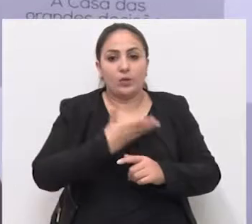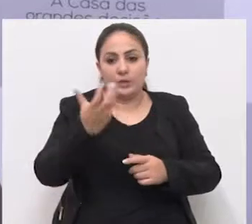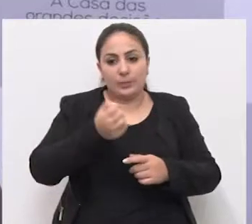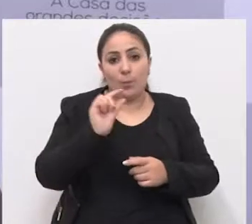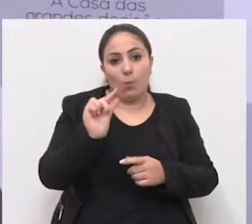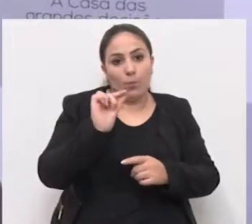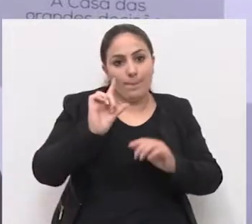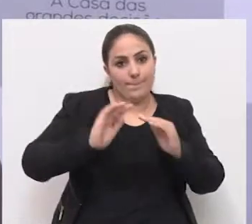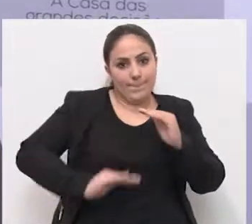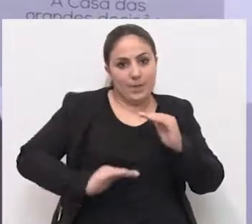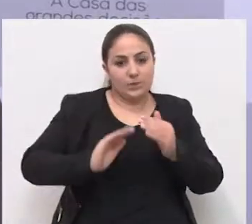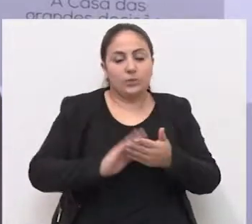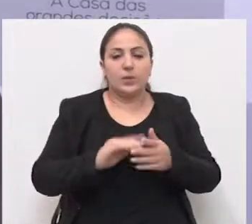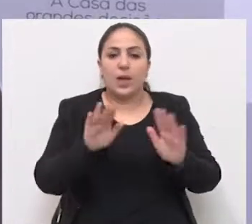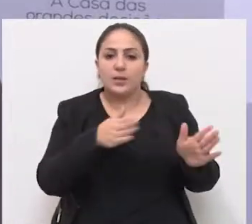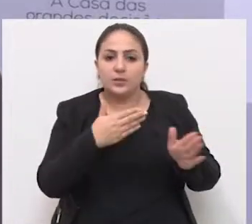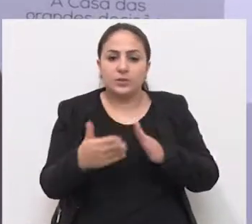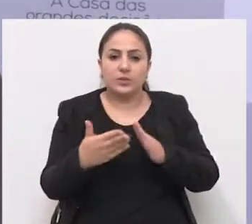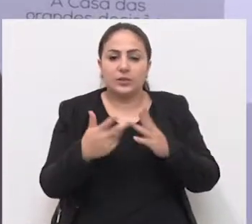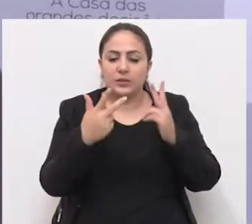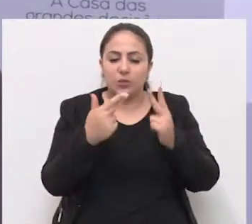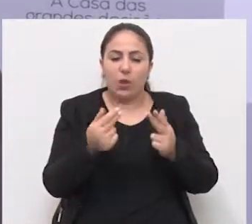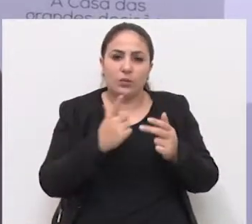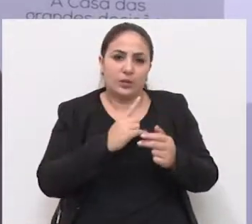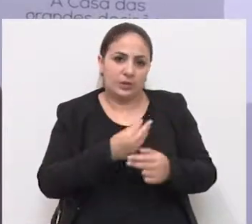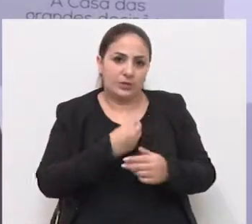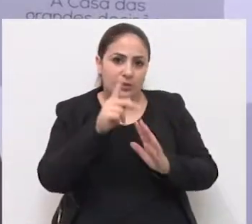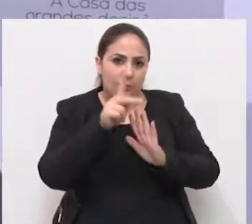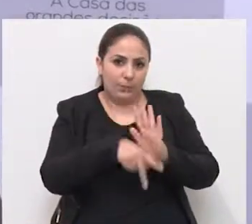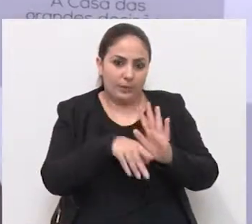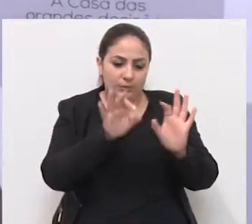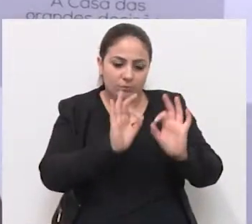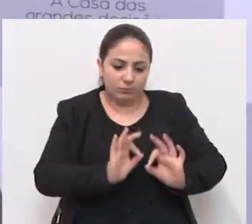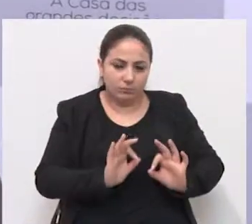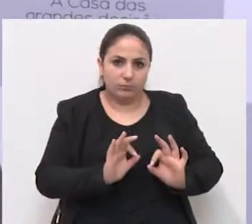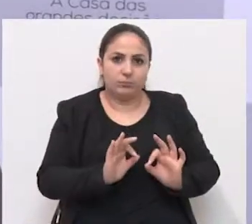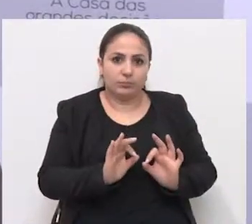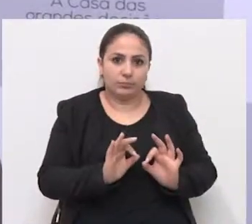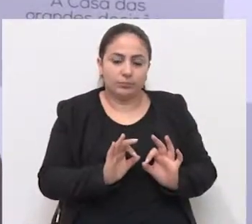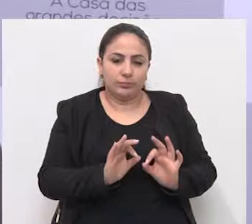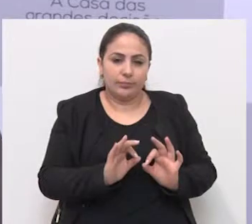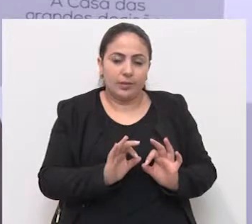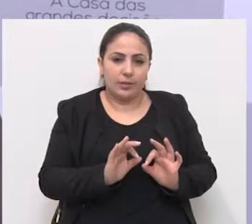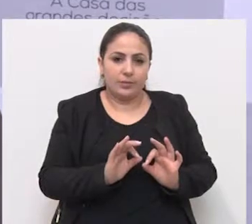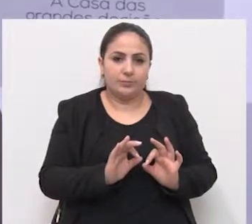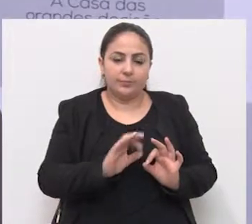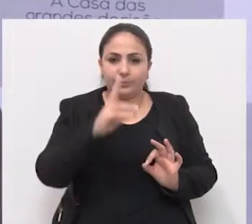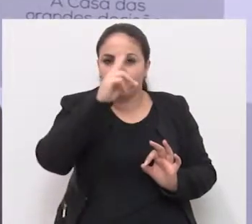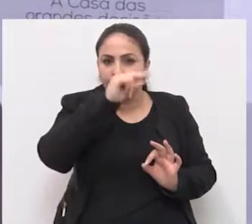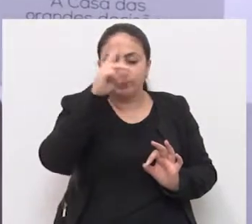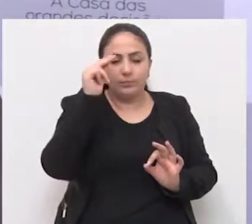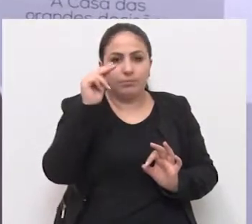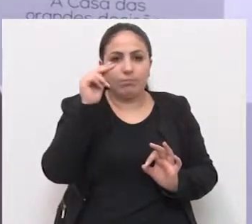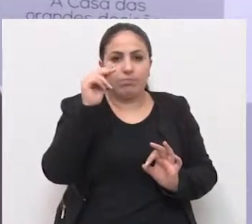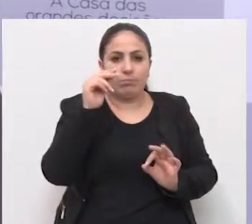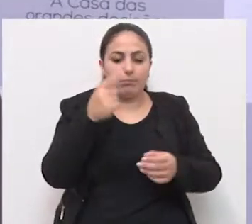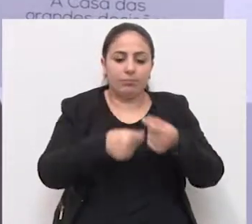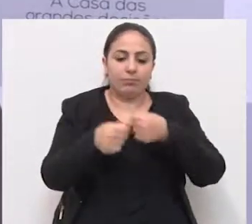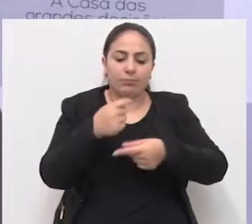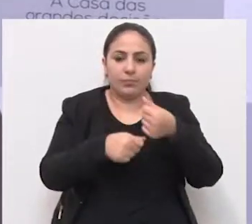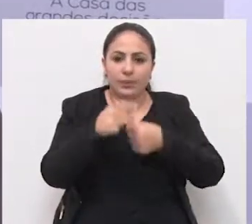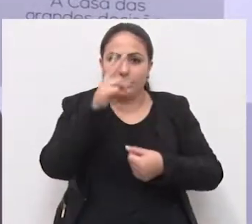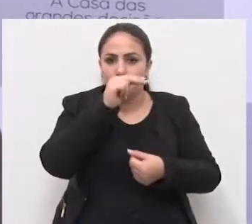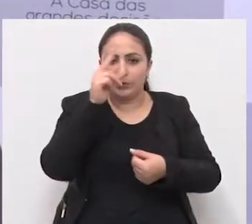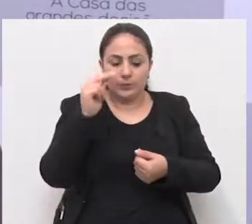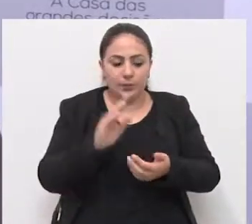uma arrecadação um pouco menor, então muitas vezes aquilo que está no planejamento, o